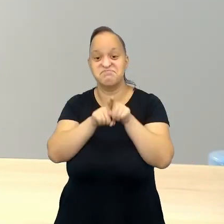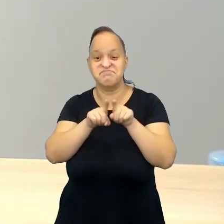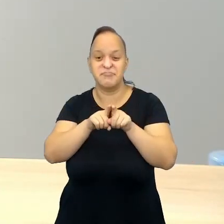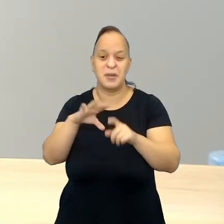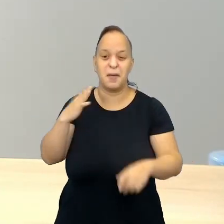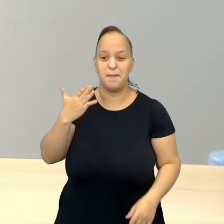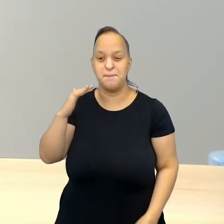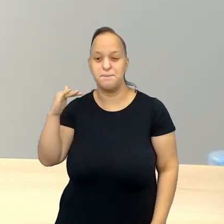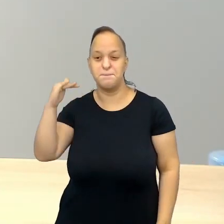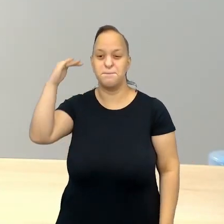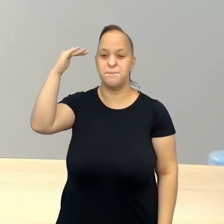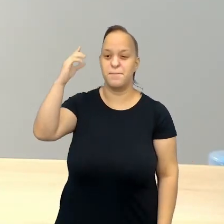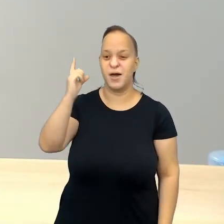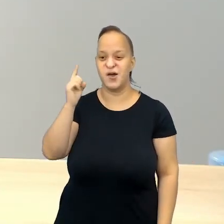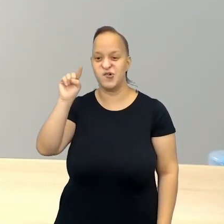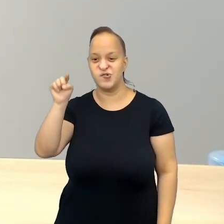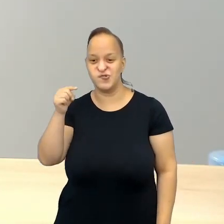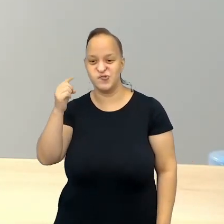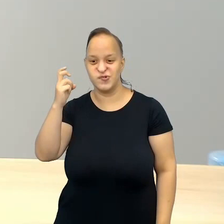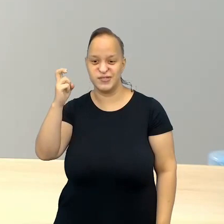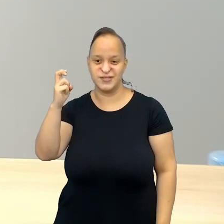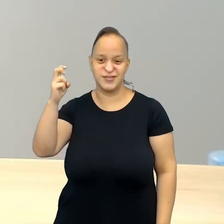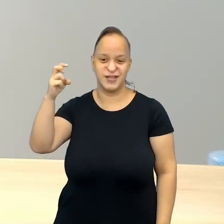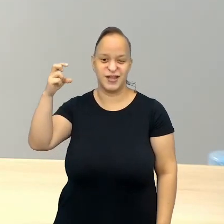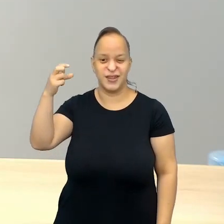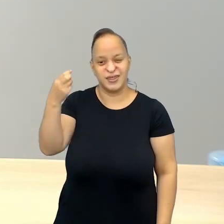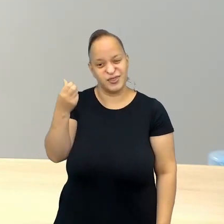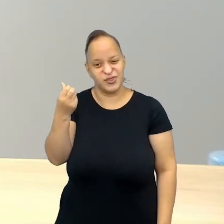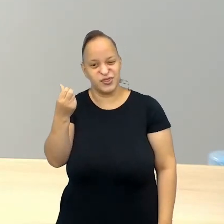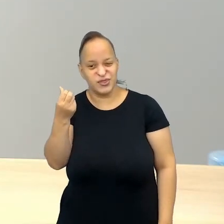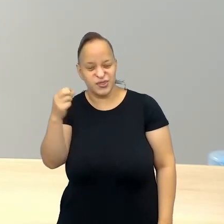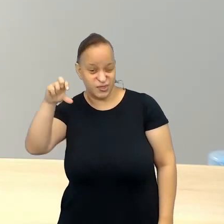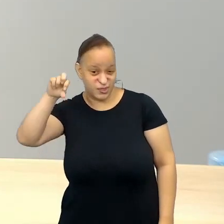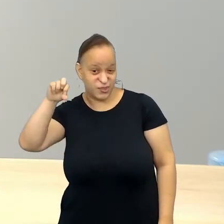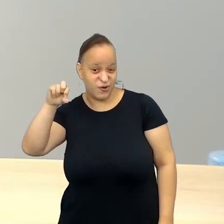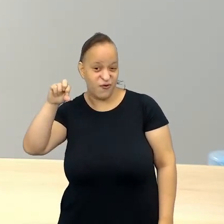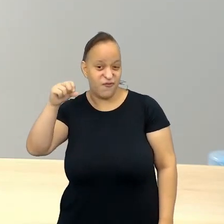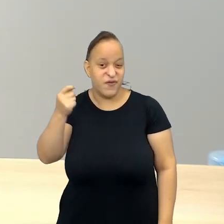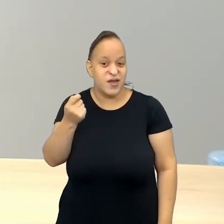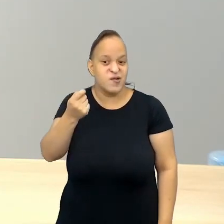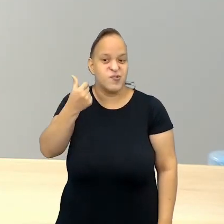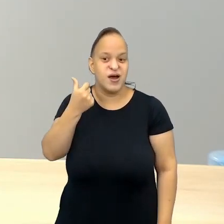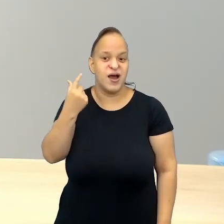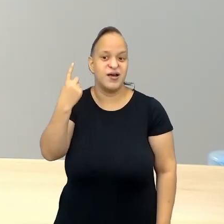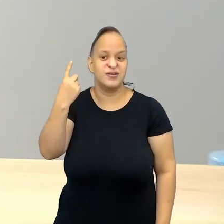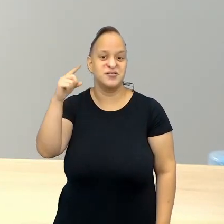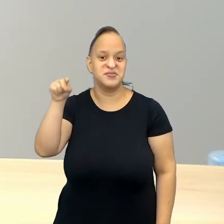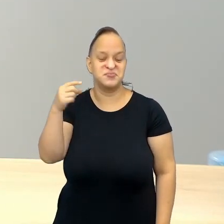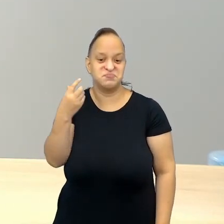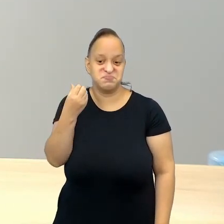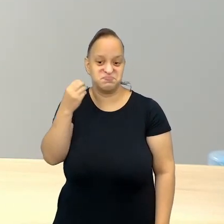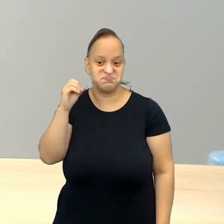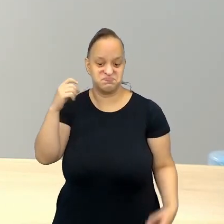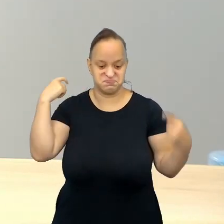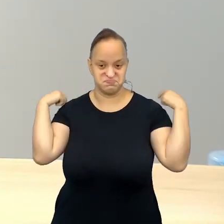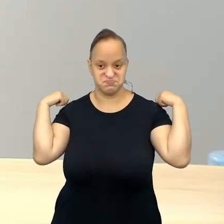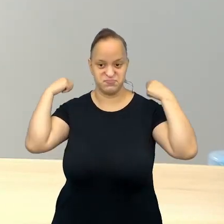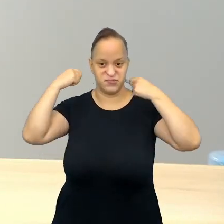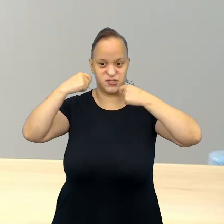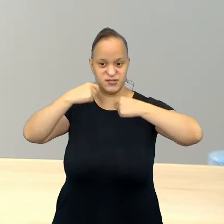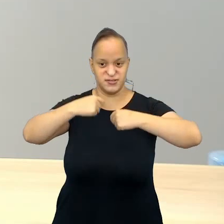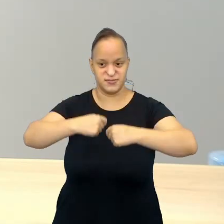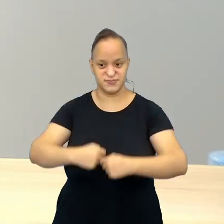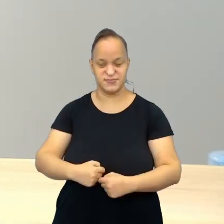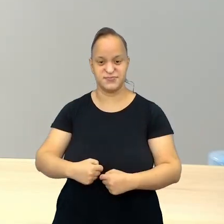aproximadamente 1,59 m, quase 1,60 m. E hoje eu estou vestida uma jaqueta jeans e uma camisa